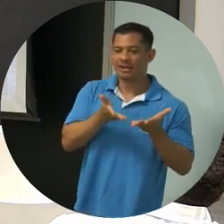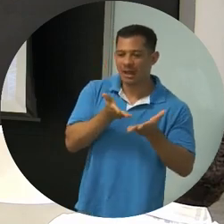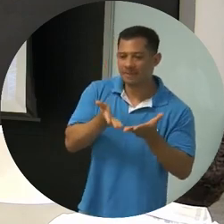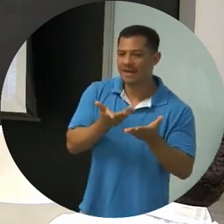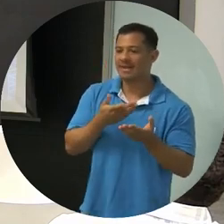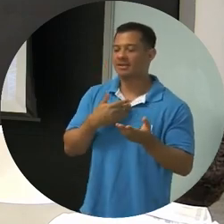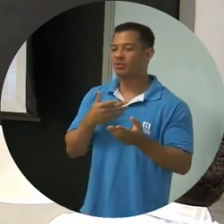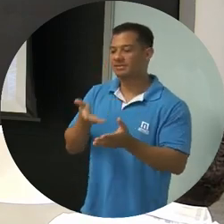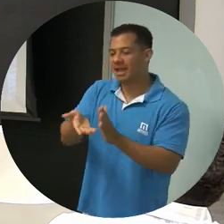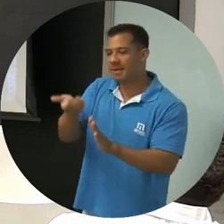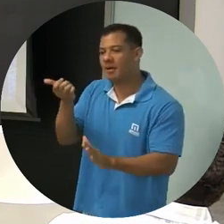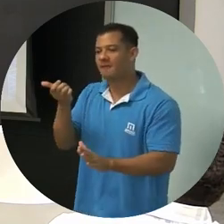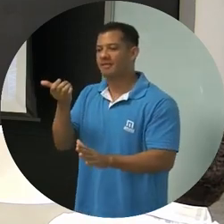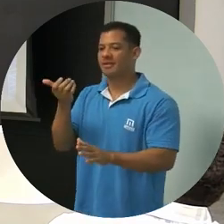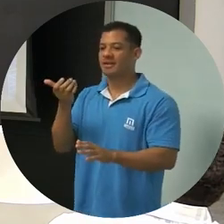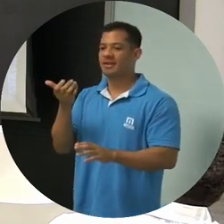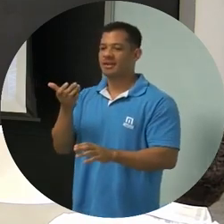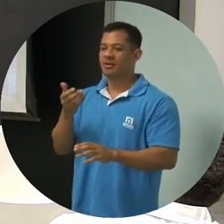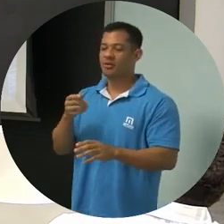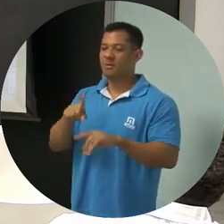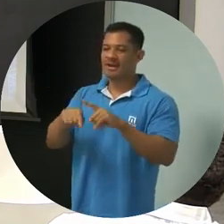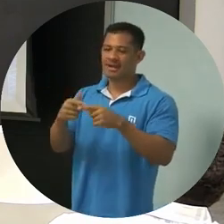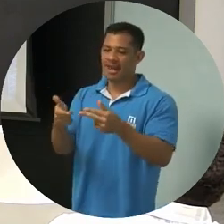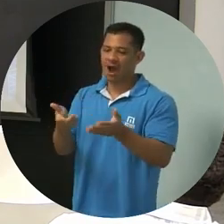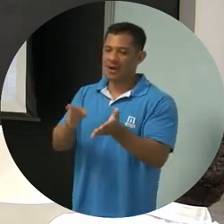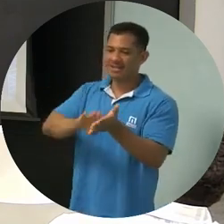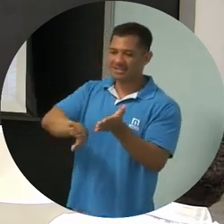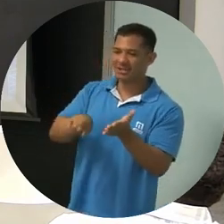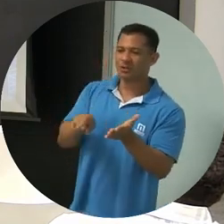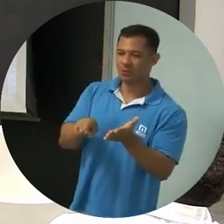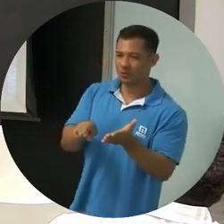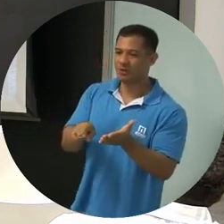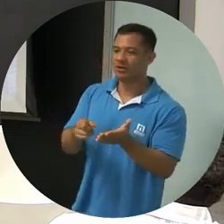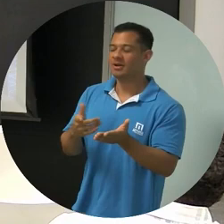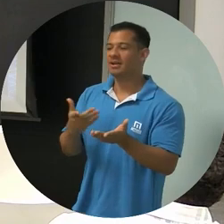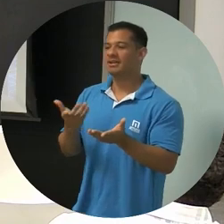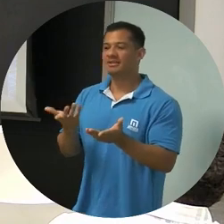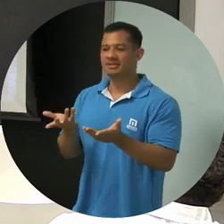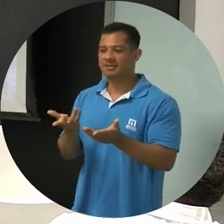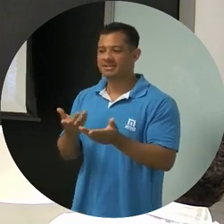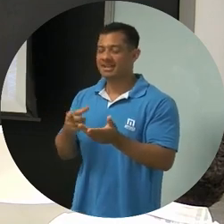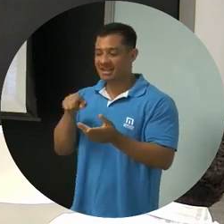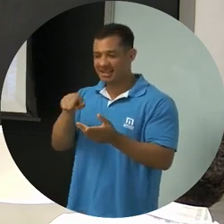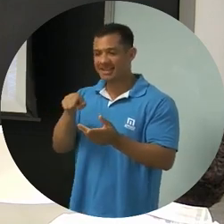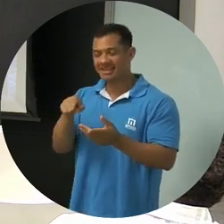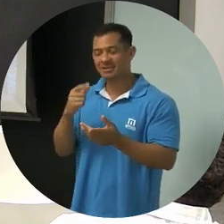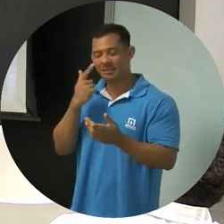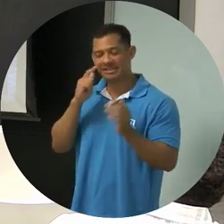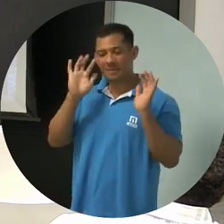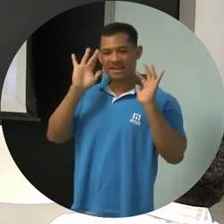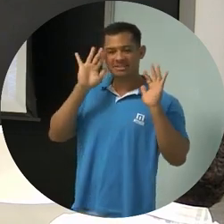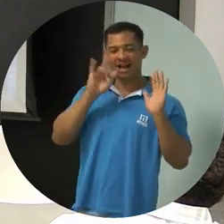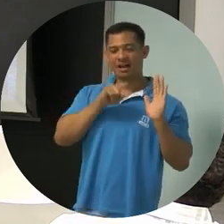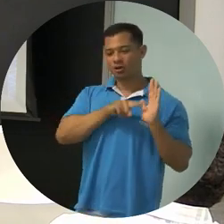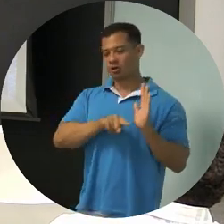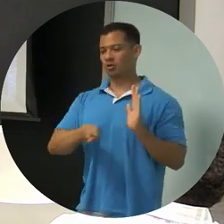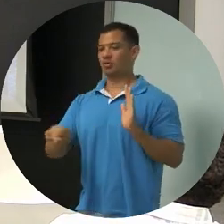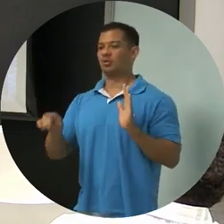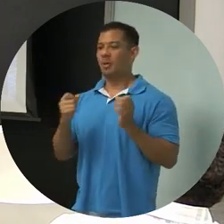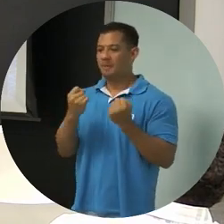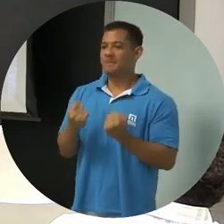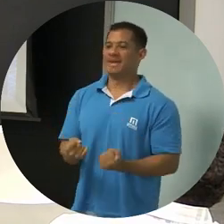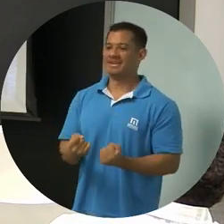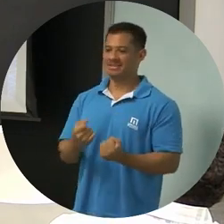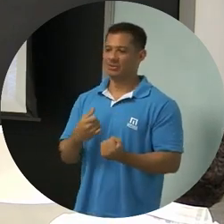todo o material, o resíduo que foi gerado, e isso tem um peso também para cada tipo de